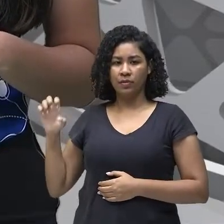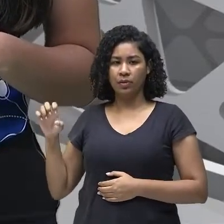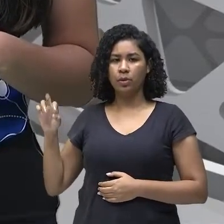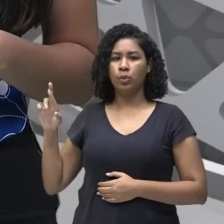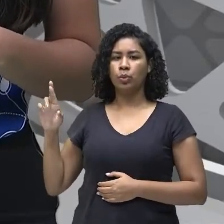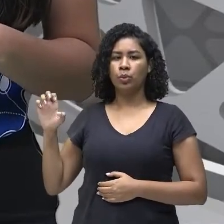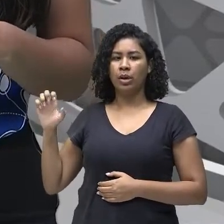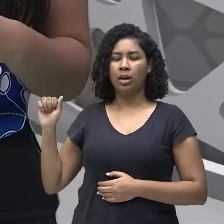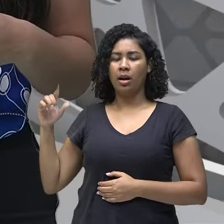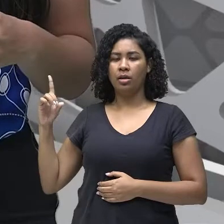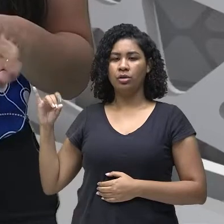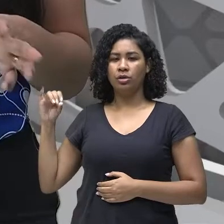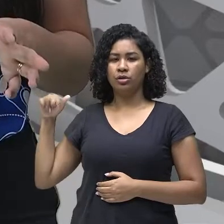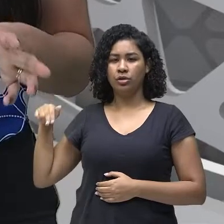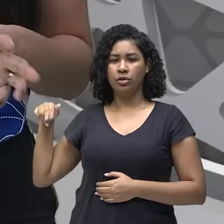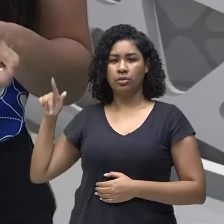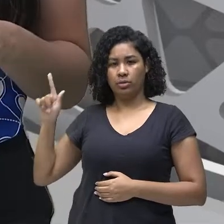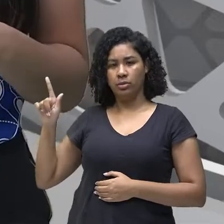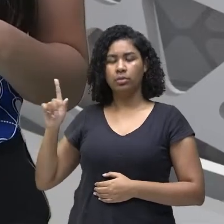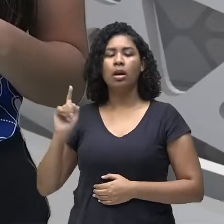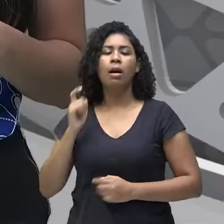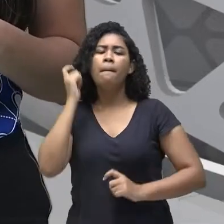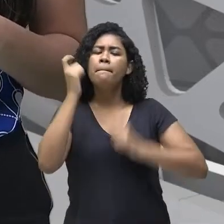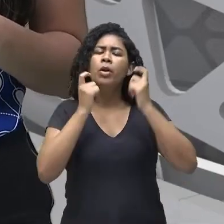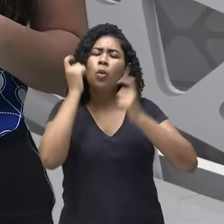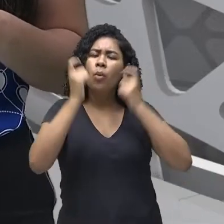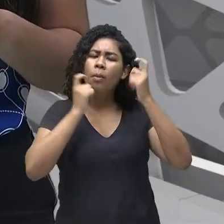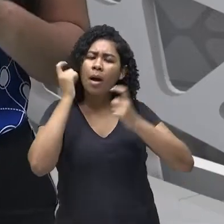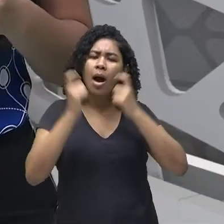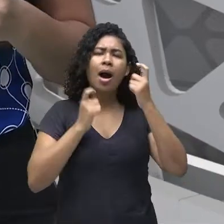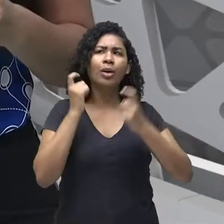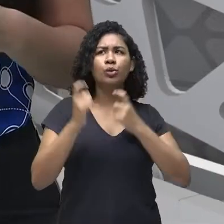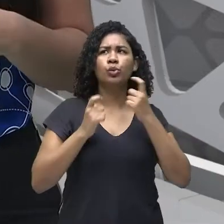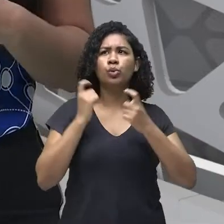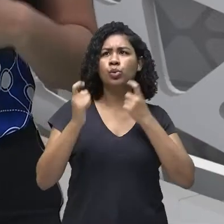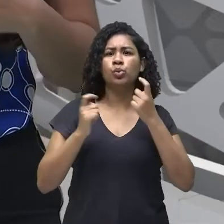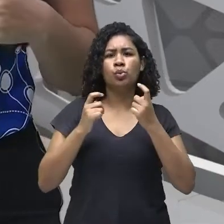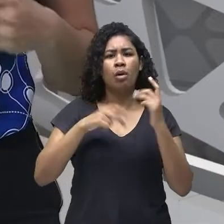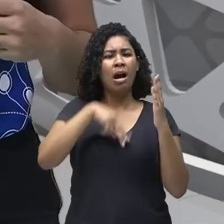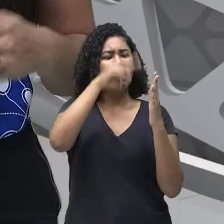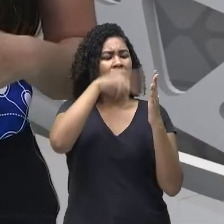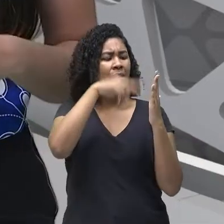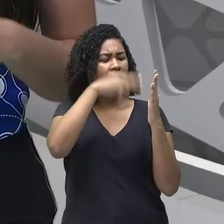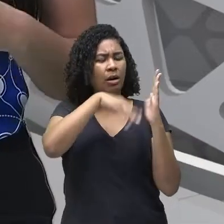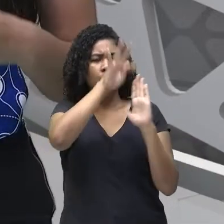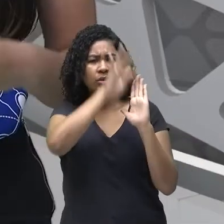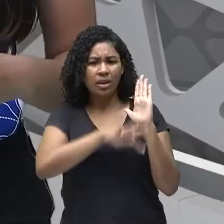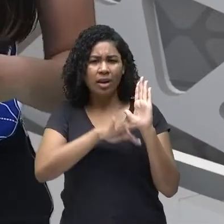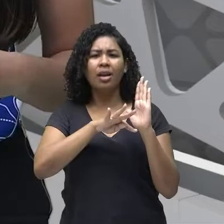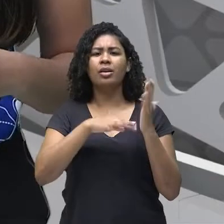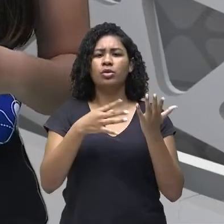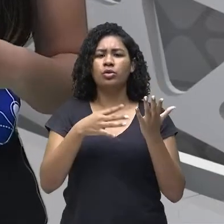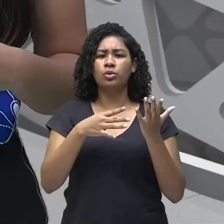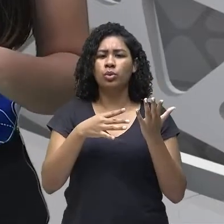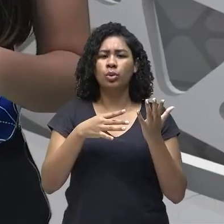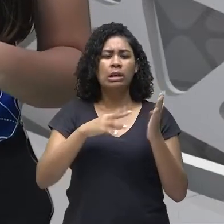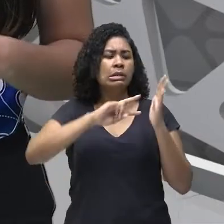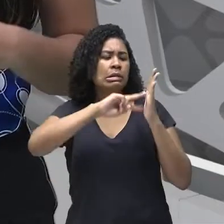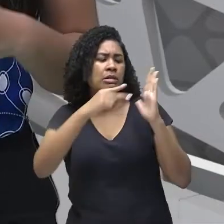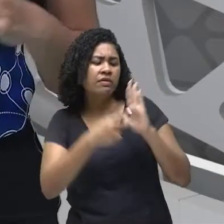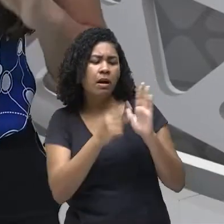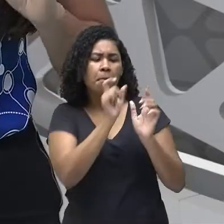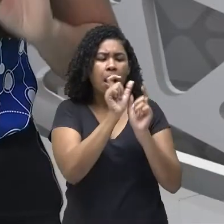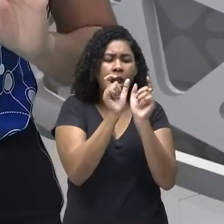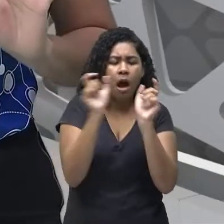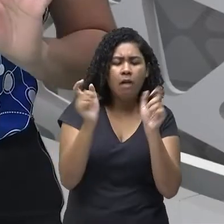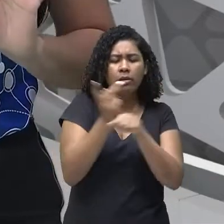Reading. Você não se preocupa ali em ler o texto intensivamente, saber significado, né?